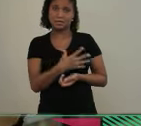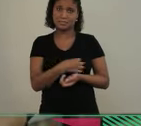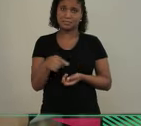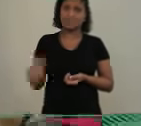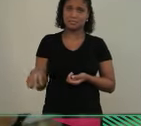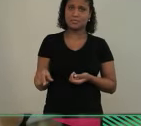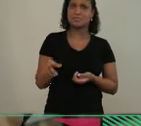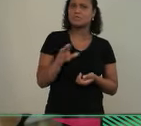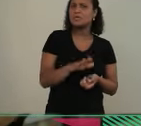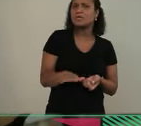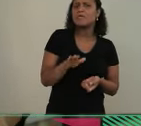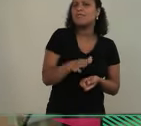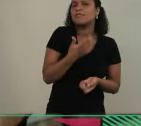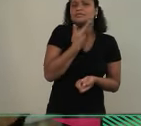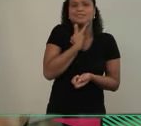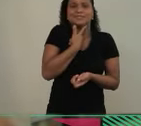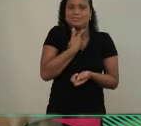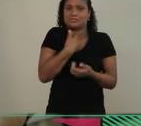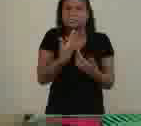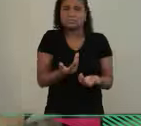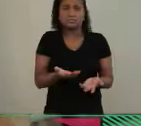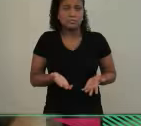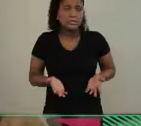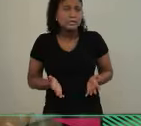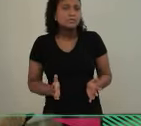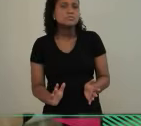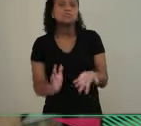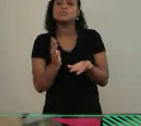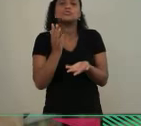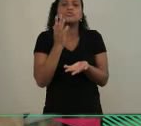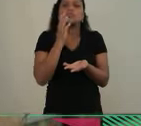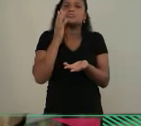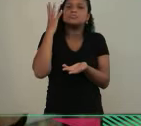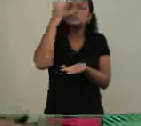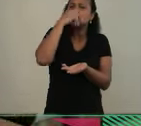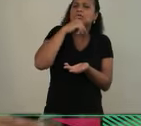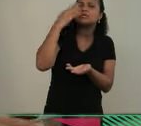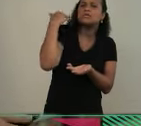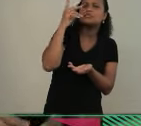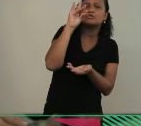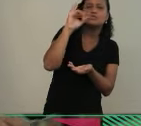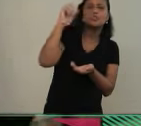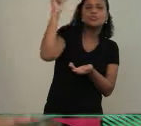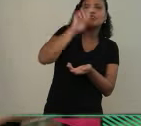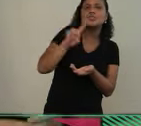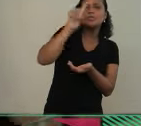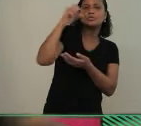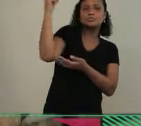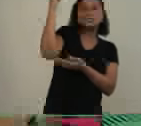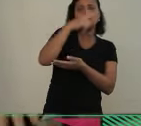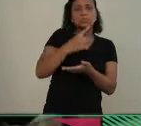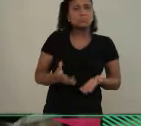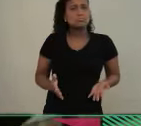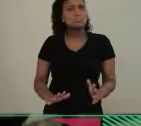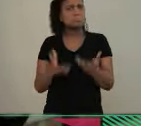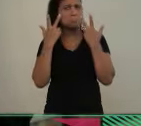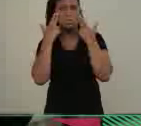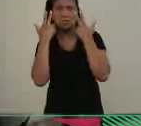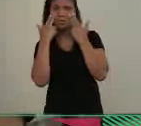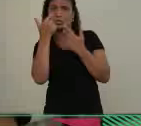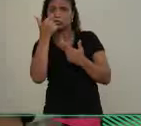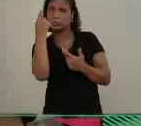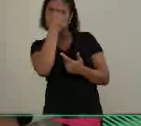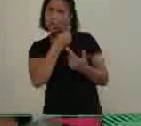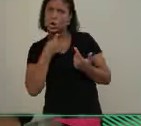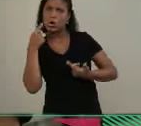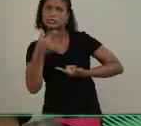desejada. Ela nasceu num lindo domingo de sol, de parto normal, 12 horas de trabalho de parto lindo. Correu tudo muito,